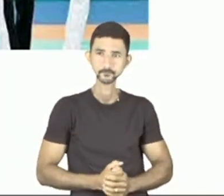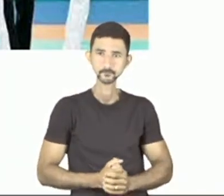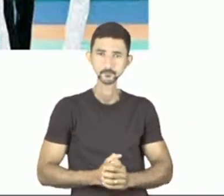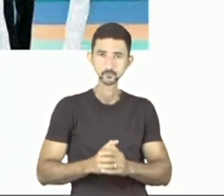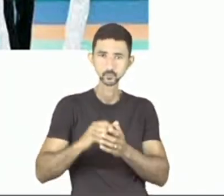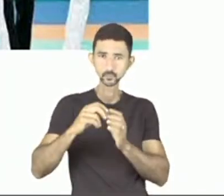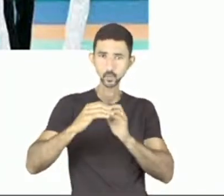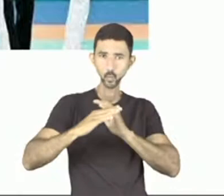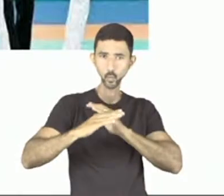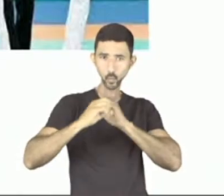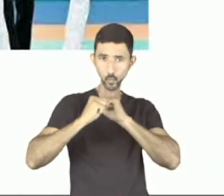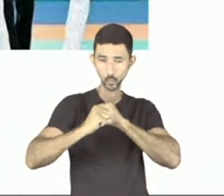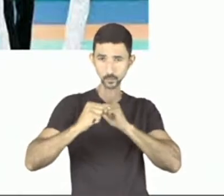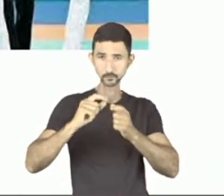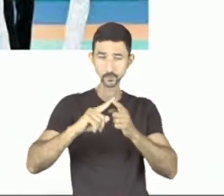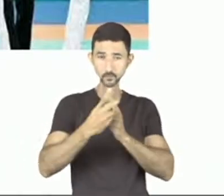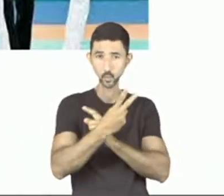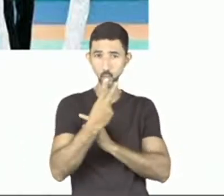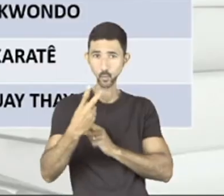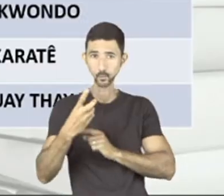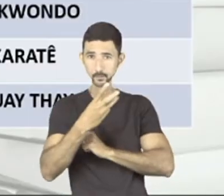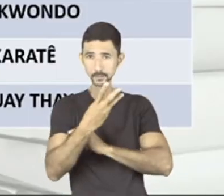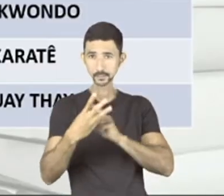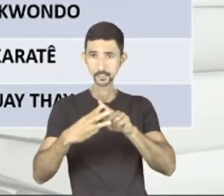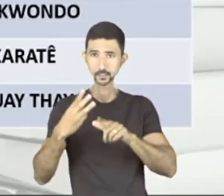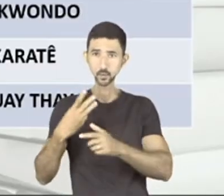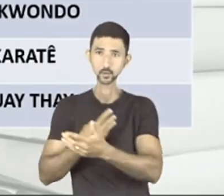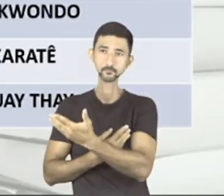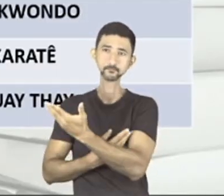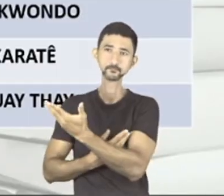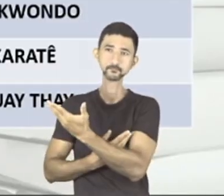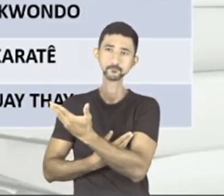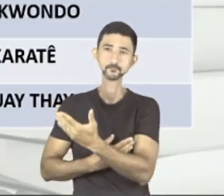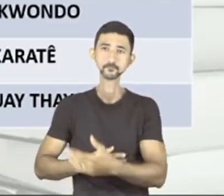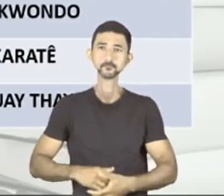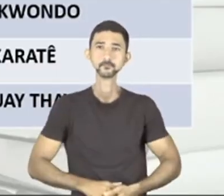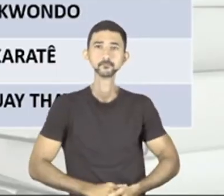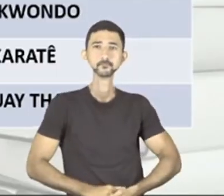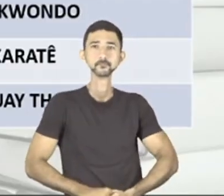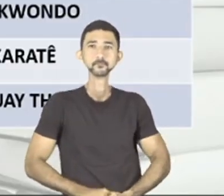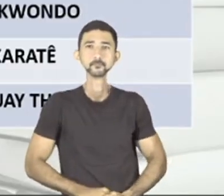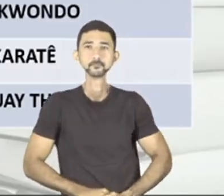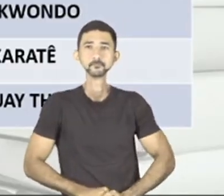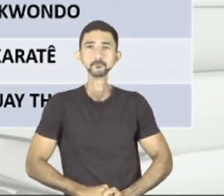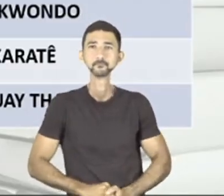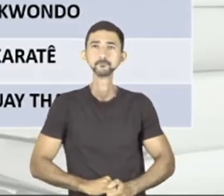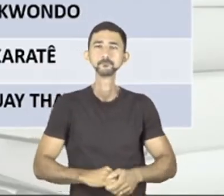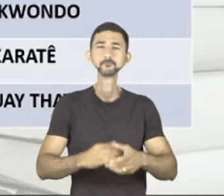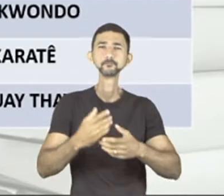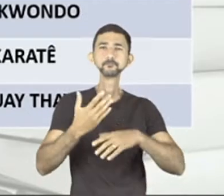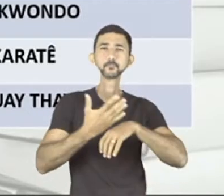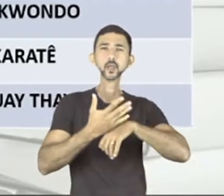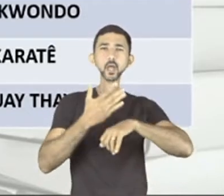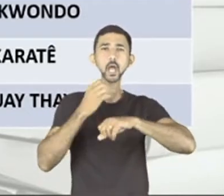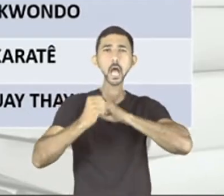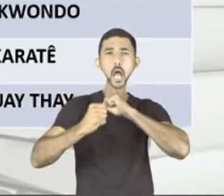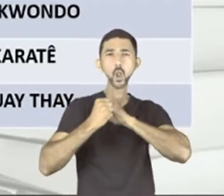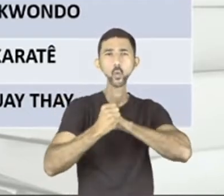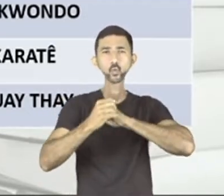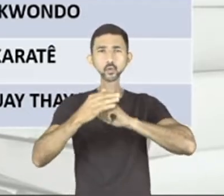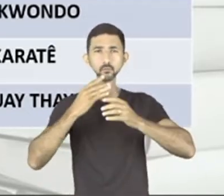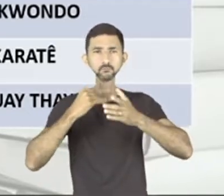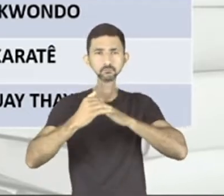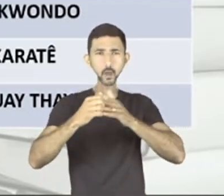taekwondo. Vamos ver o que são as lutas com golpes? Então olha só, são as lutas praticadas com movimentos